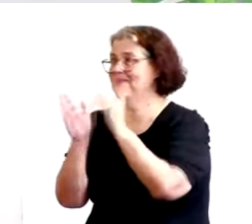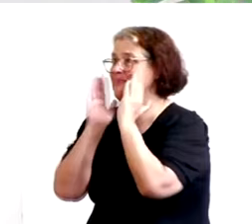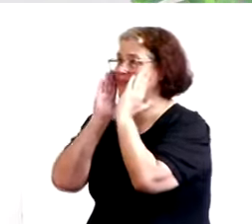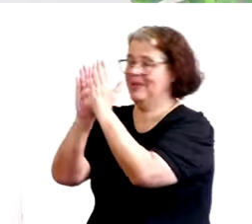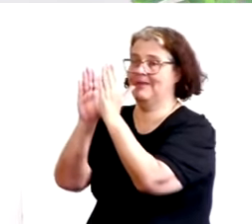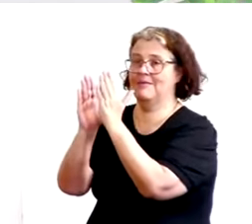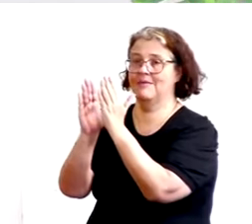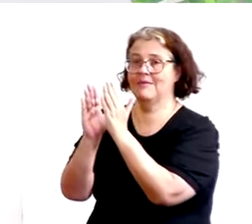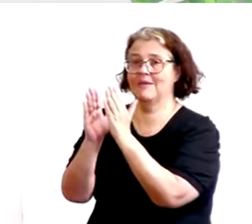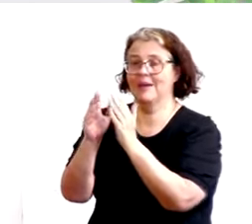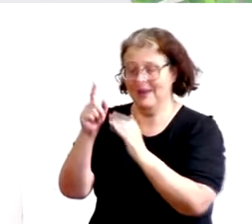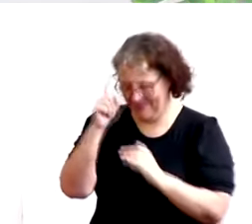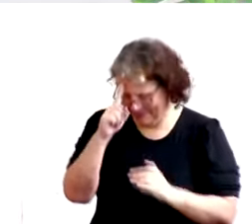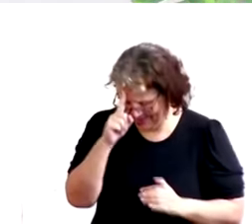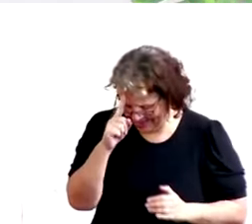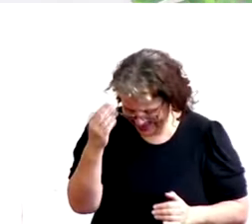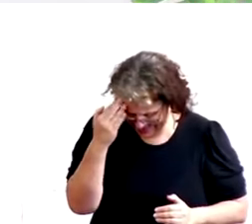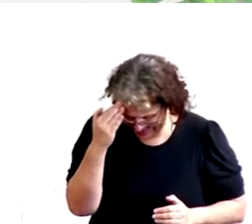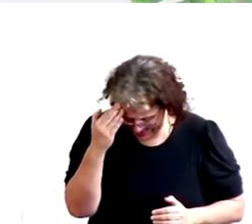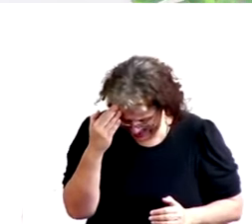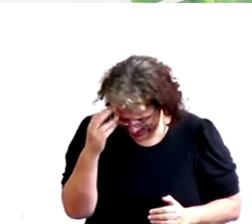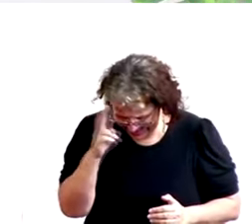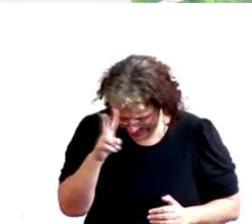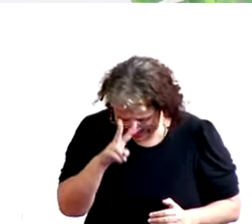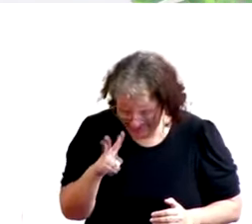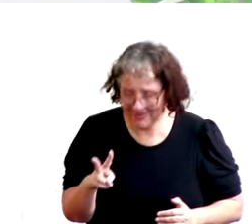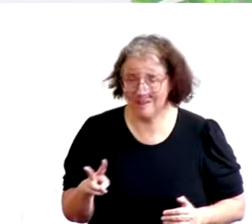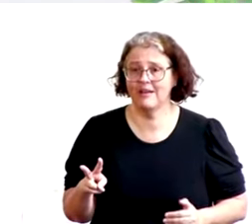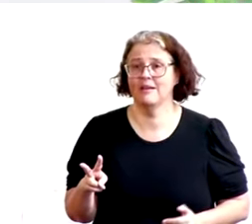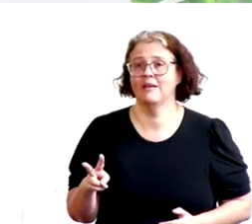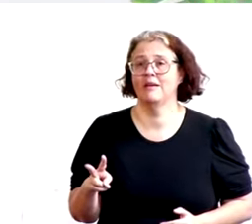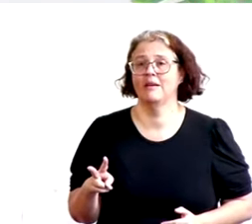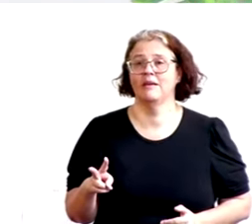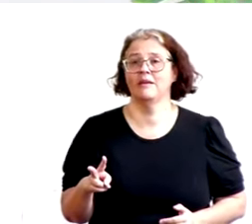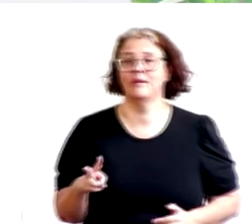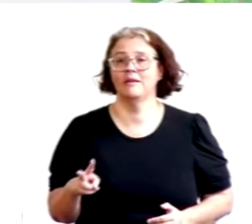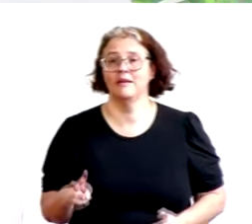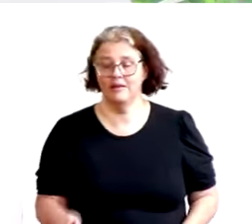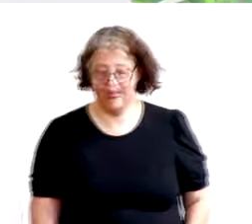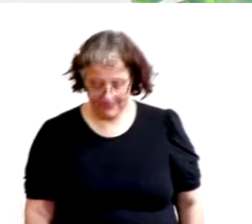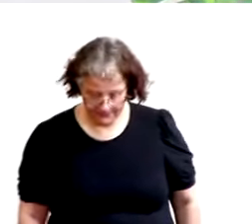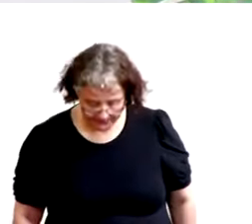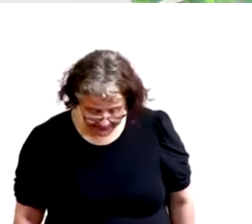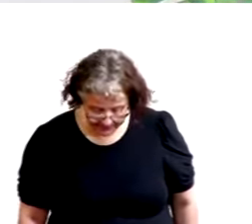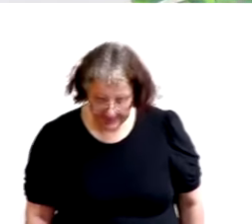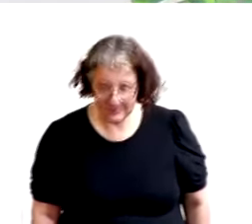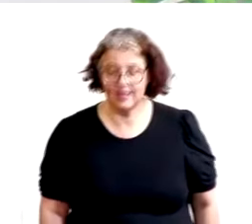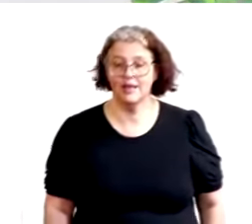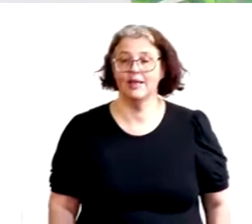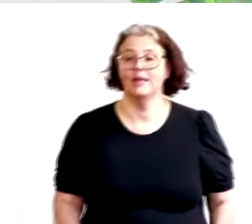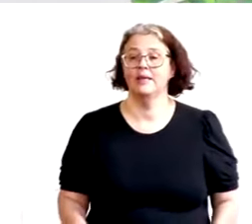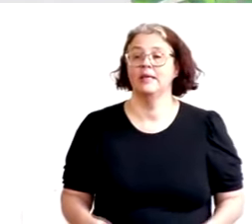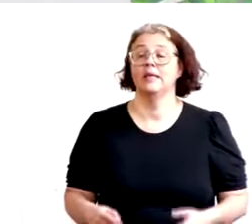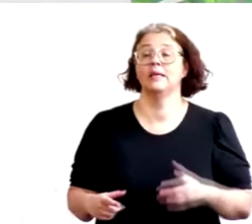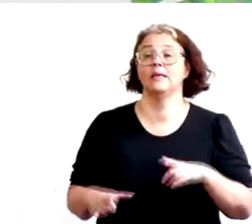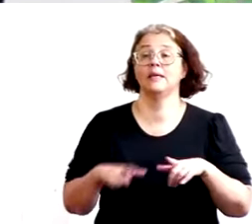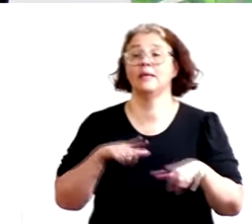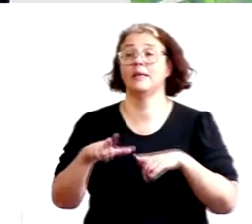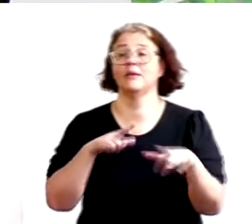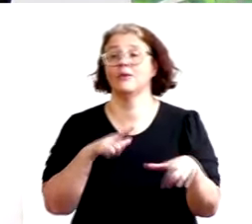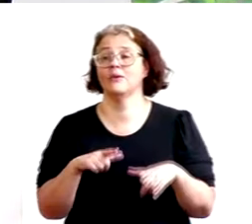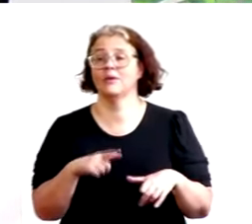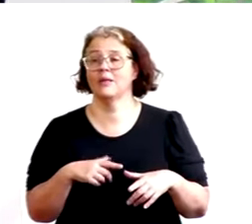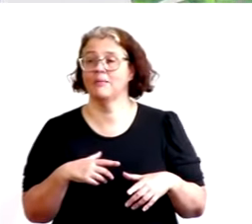refletir a pensar a meditar a lembrar e este é um exercício mais do que